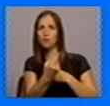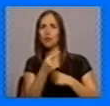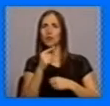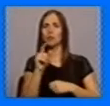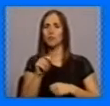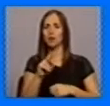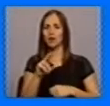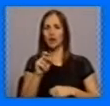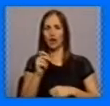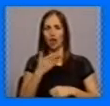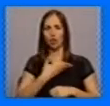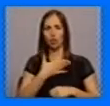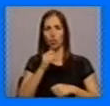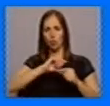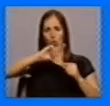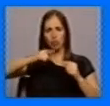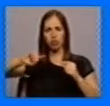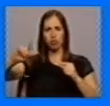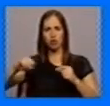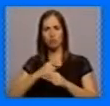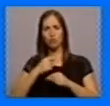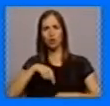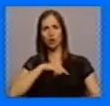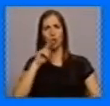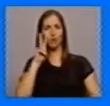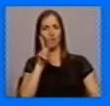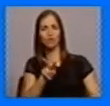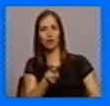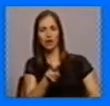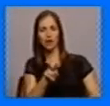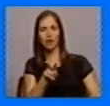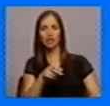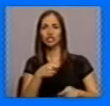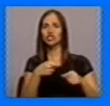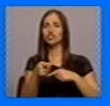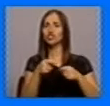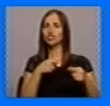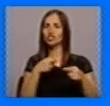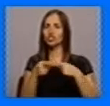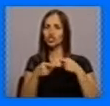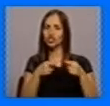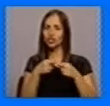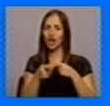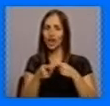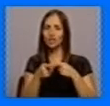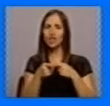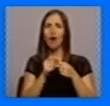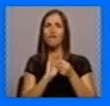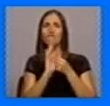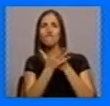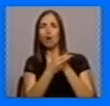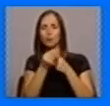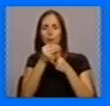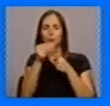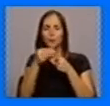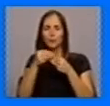quando nós olhamos para estas estruturas, geralmente o nascimento de estrelas está envolto em grandes poeiras, uma enorme quantidade de poeira. E, portanto,